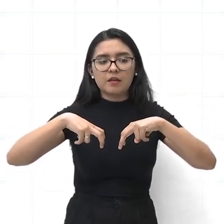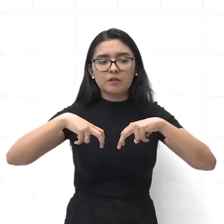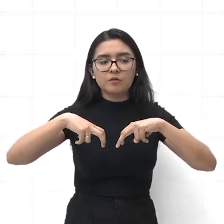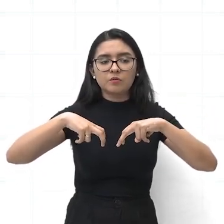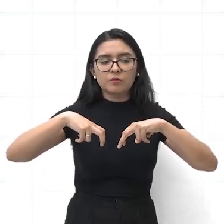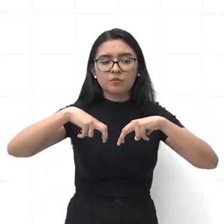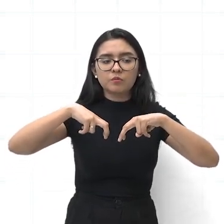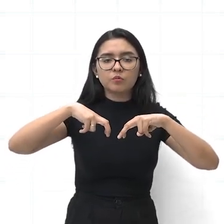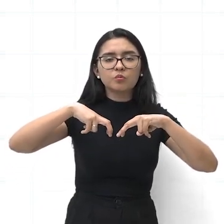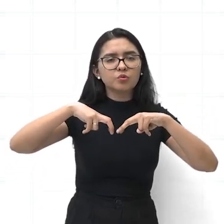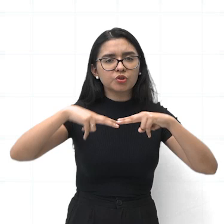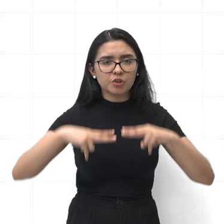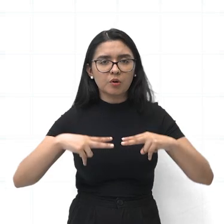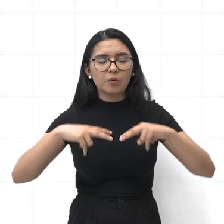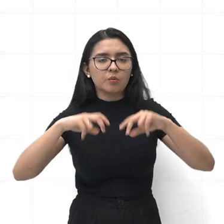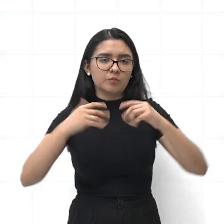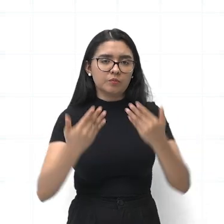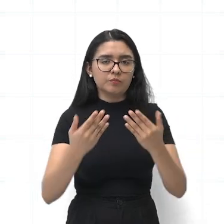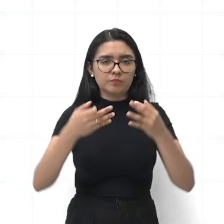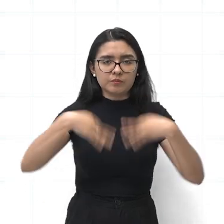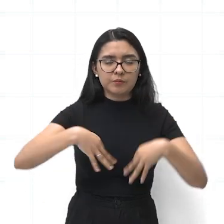chão mesmo, ok?